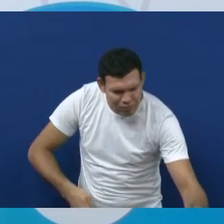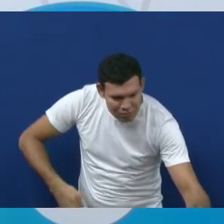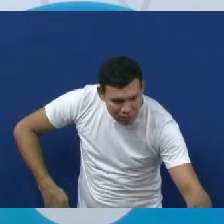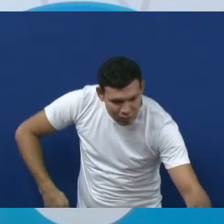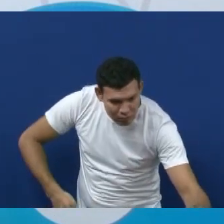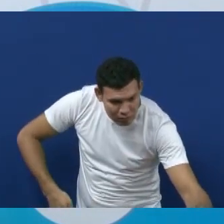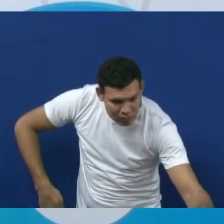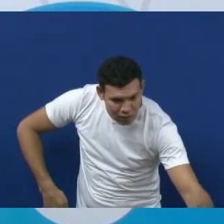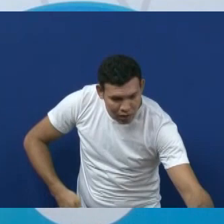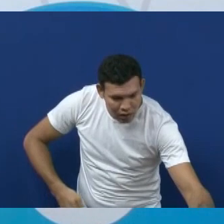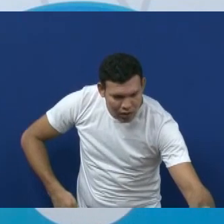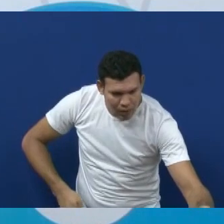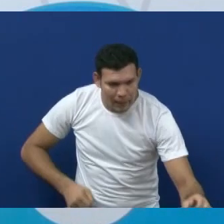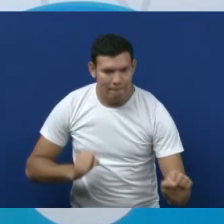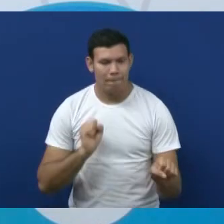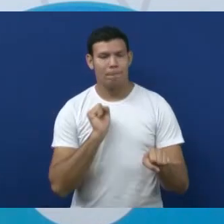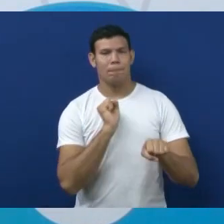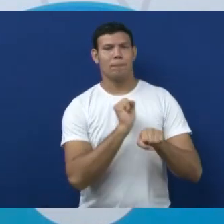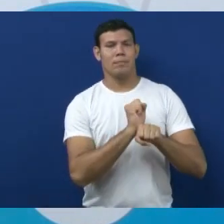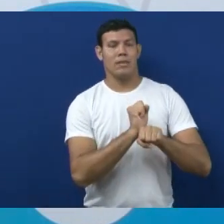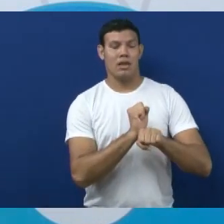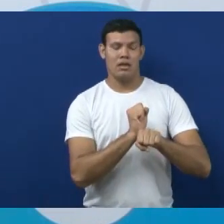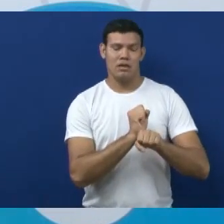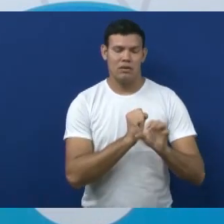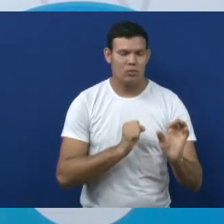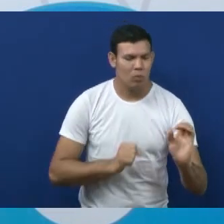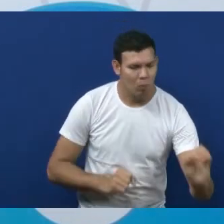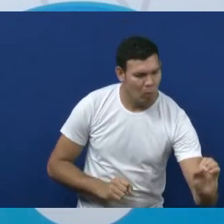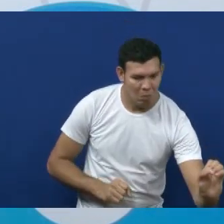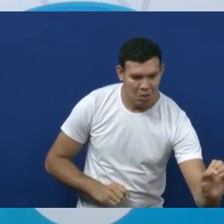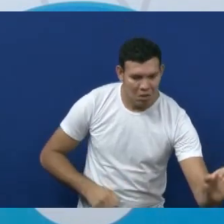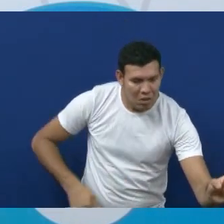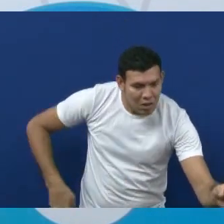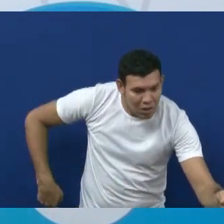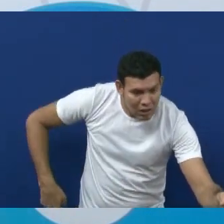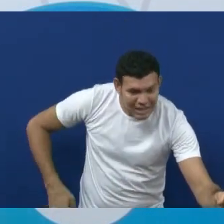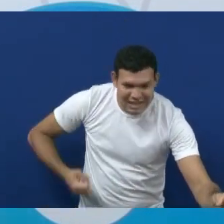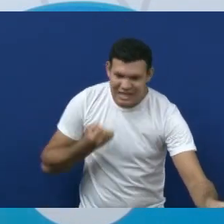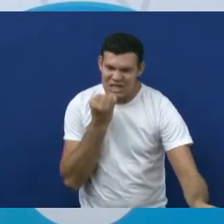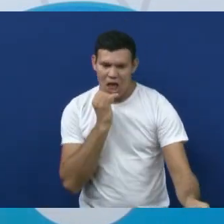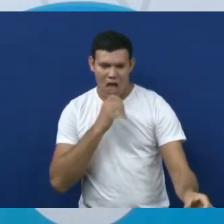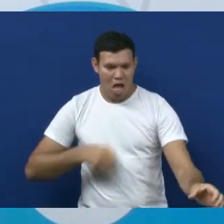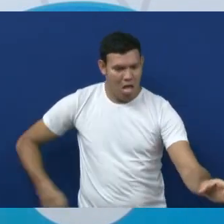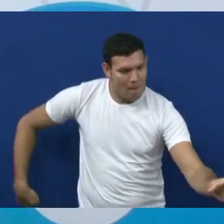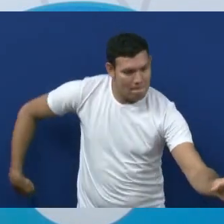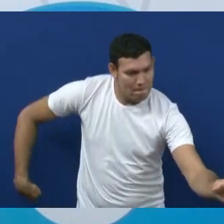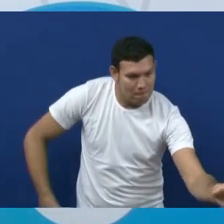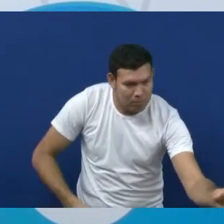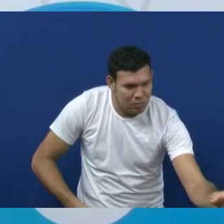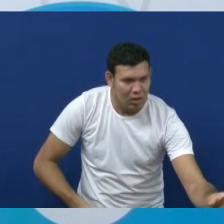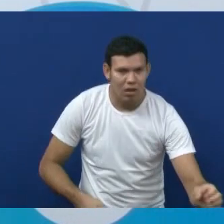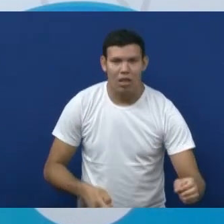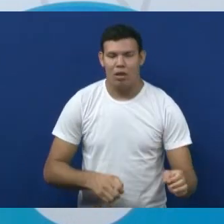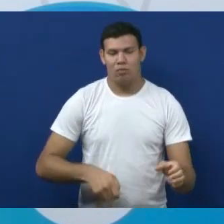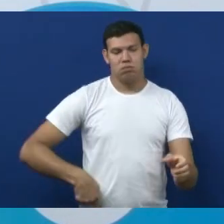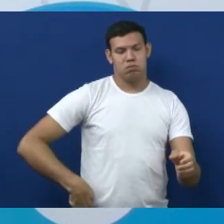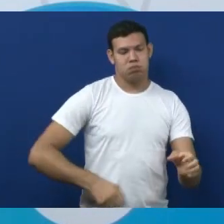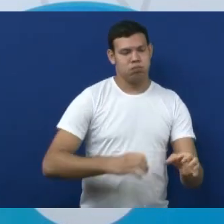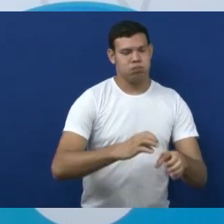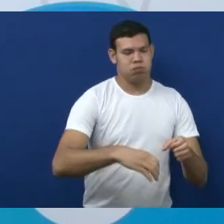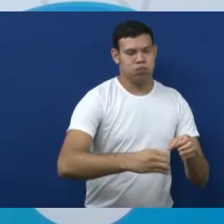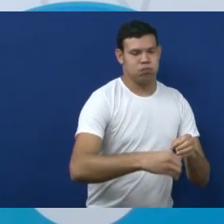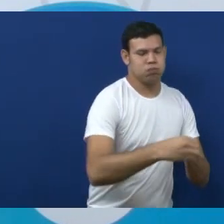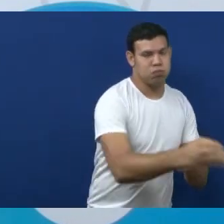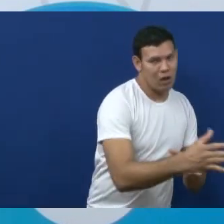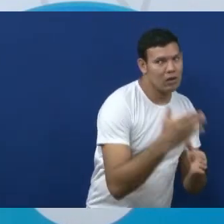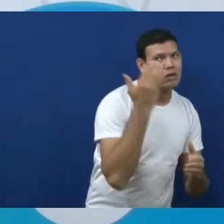mesa, em repouso. Ela vai continuar em repouso, a menos que uma força seja aplicada para que essa bola